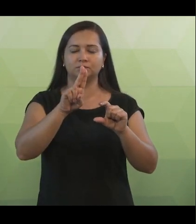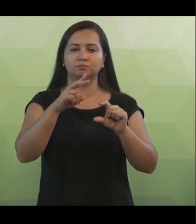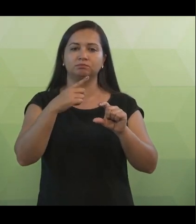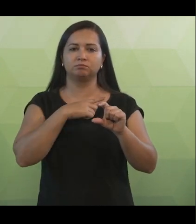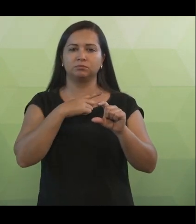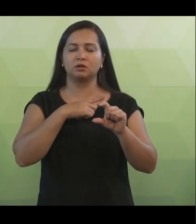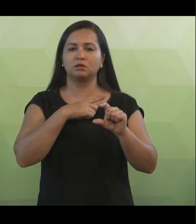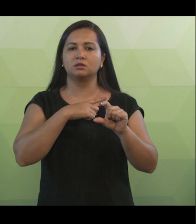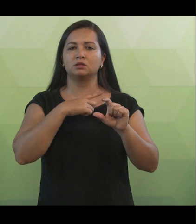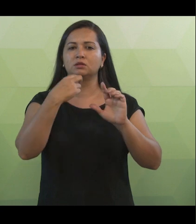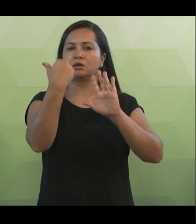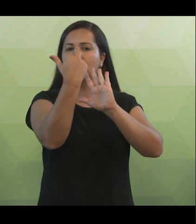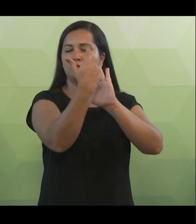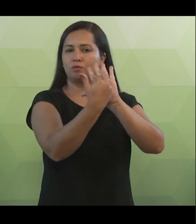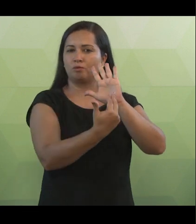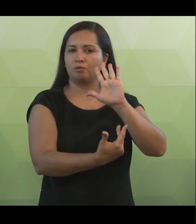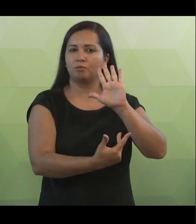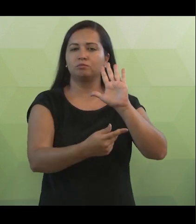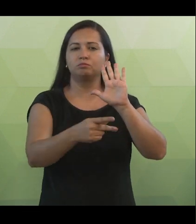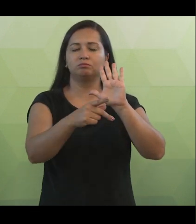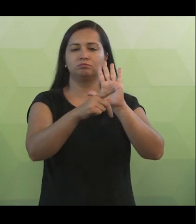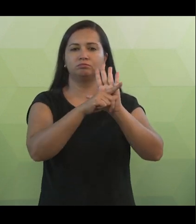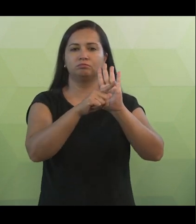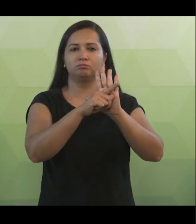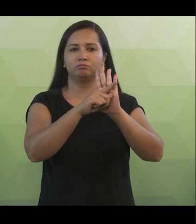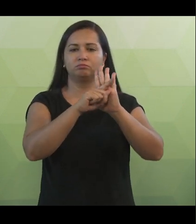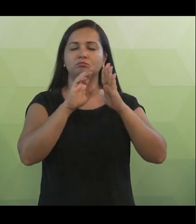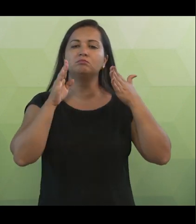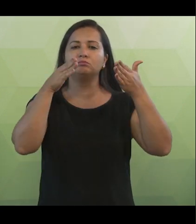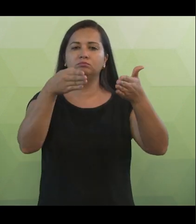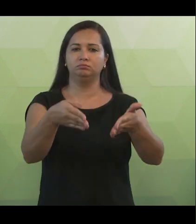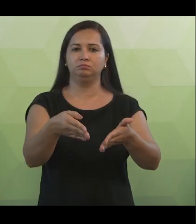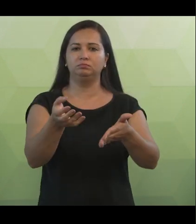os registros que satisfazem algum critério especificado.